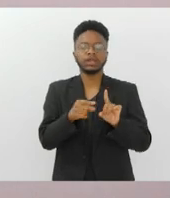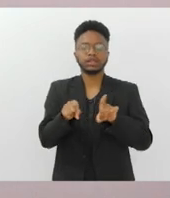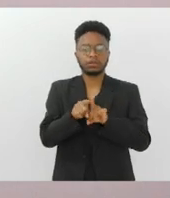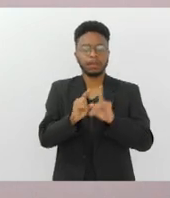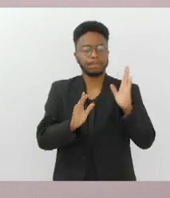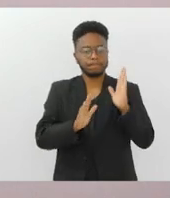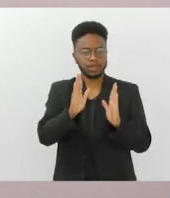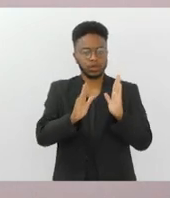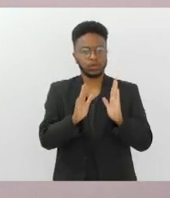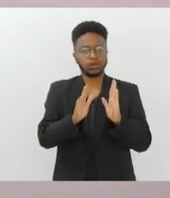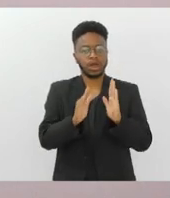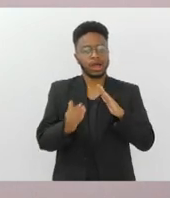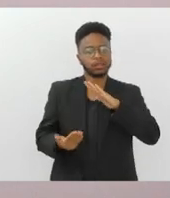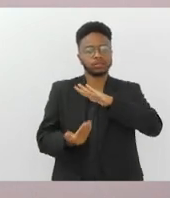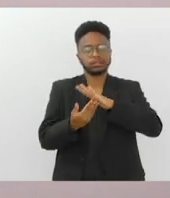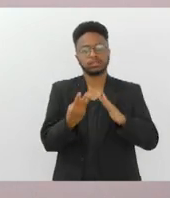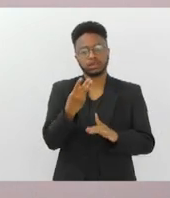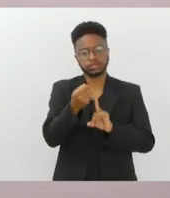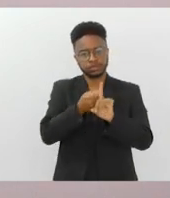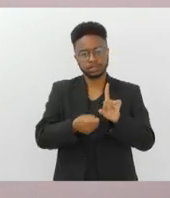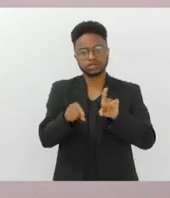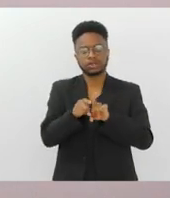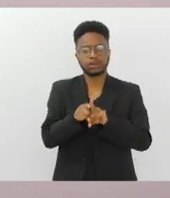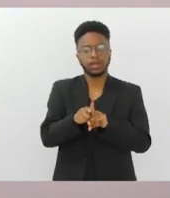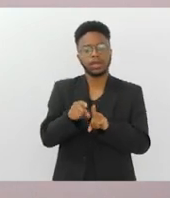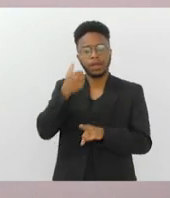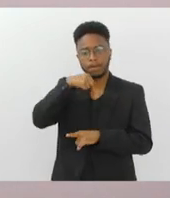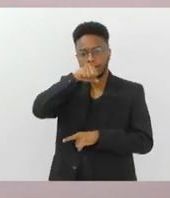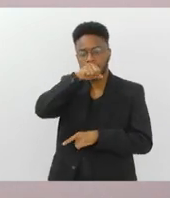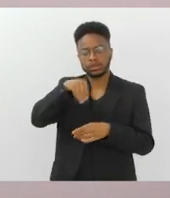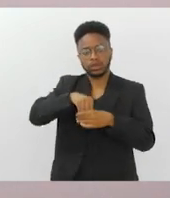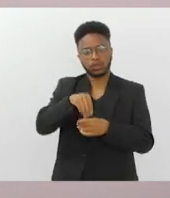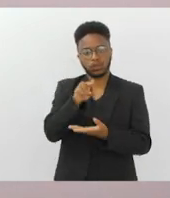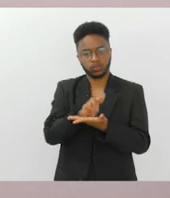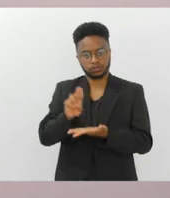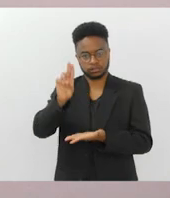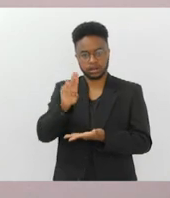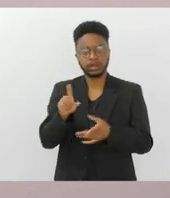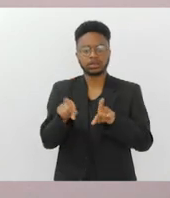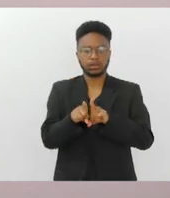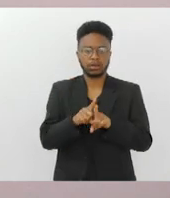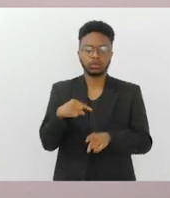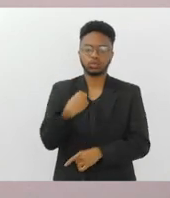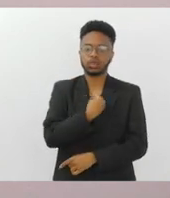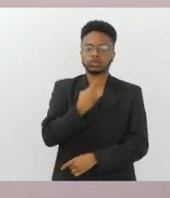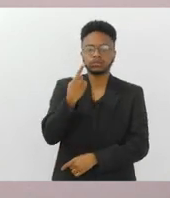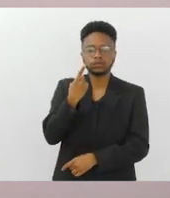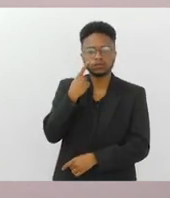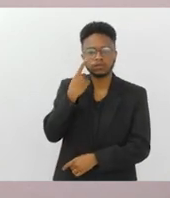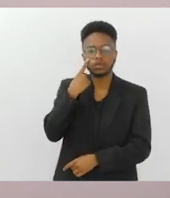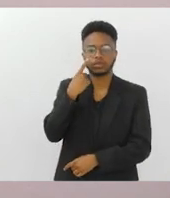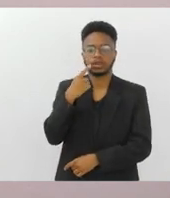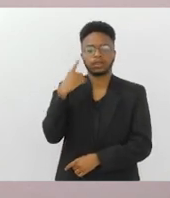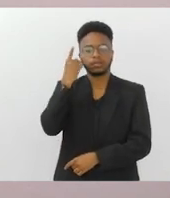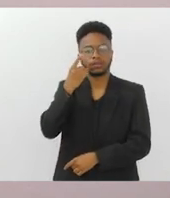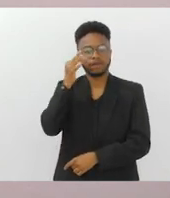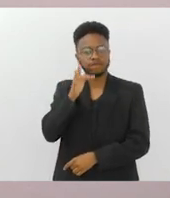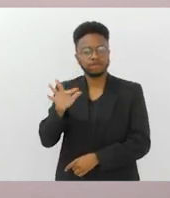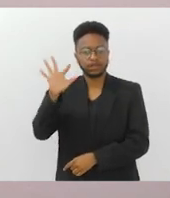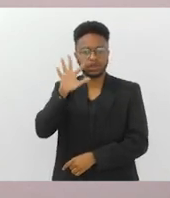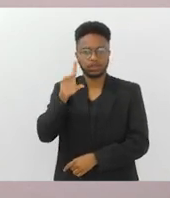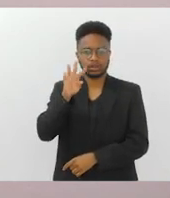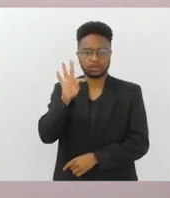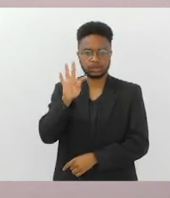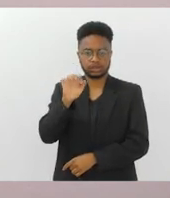de crianças e adolescentes no ambiente universitário. A gente viu também recentemente a deputada federal Talíria